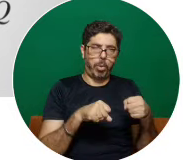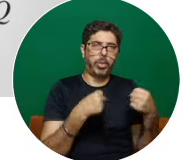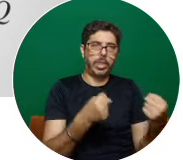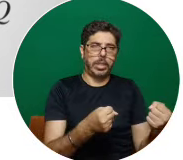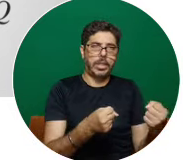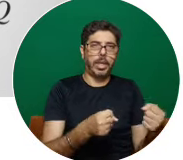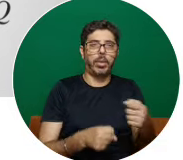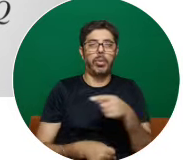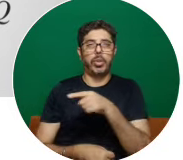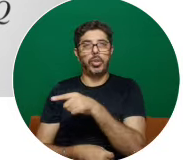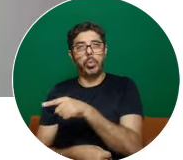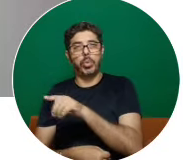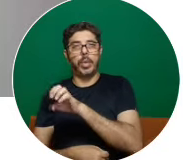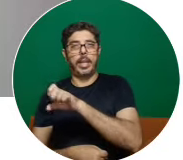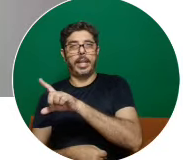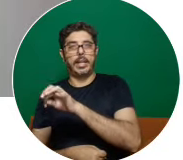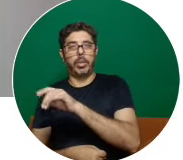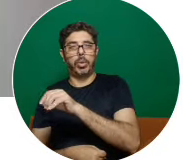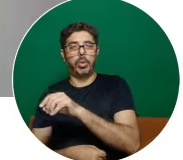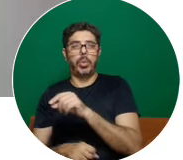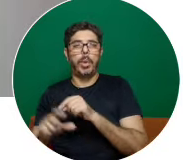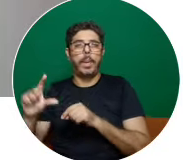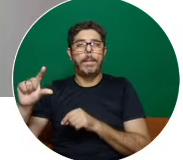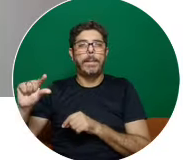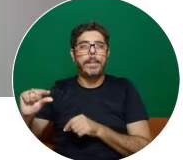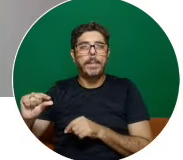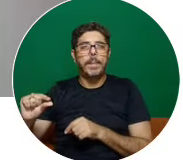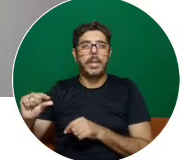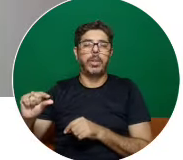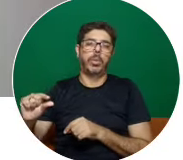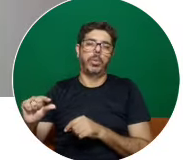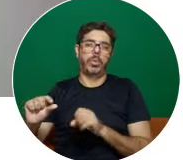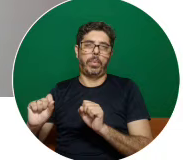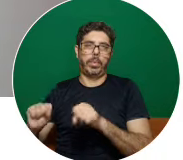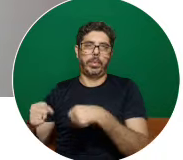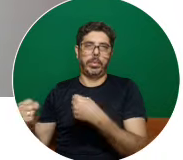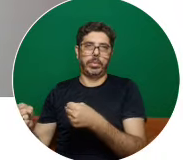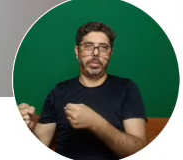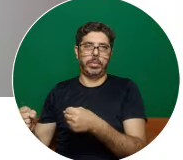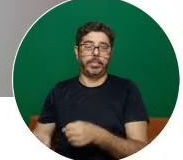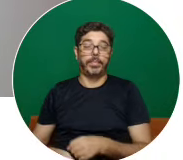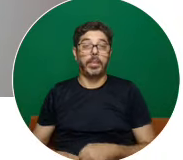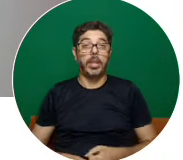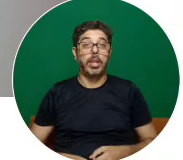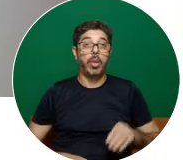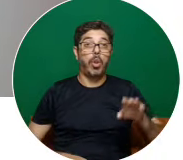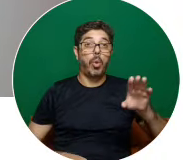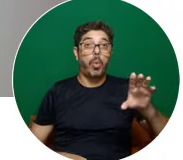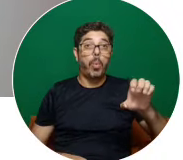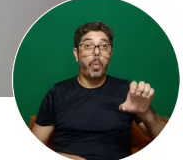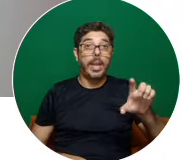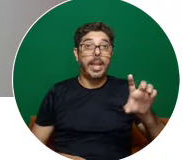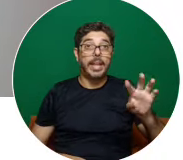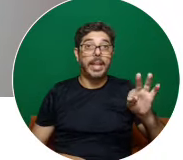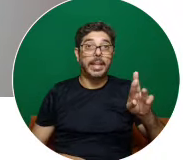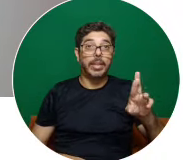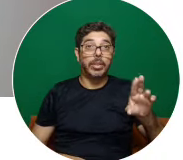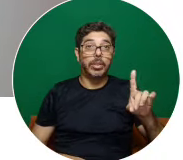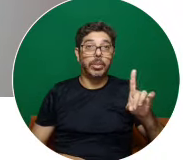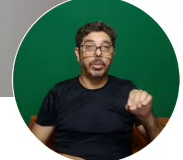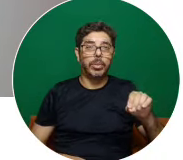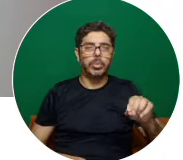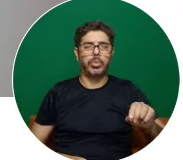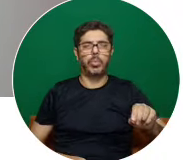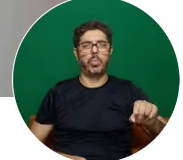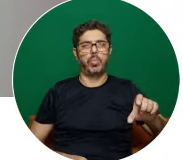eletrodo em menor potencial. Isso vai ocorrer até que a carga no eletrodo seja grande o suficiente a ponto de exercer uma força repulsiva